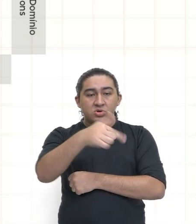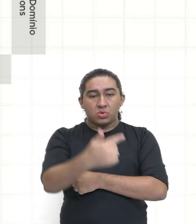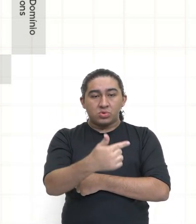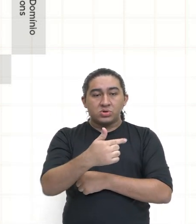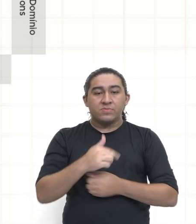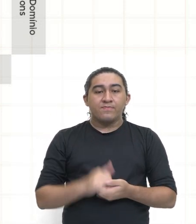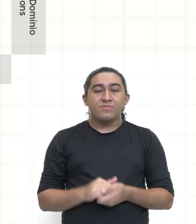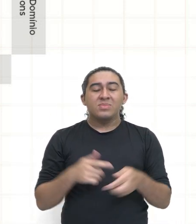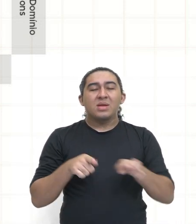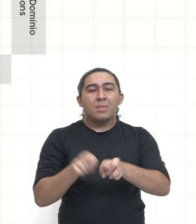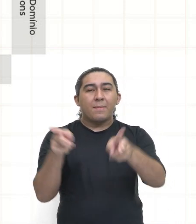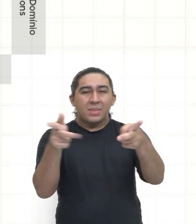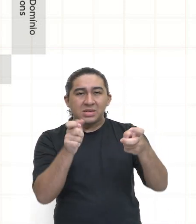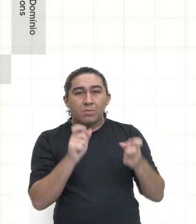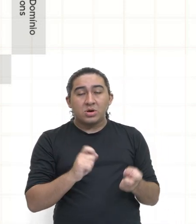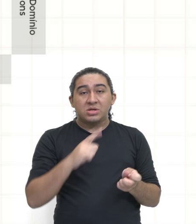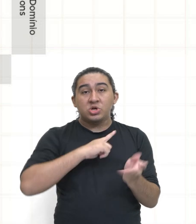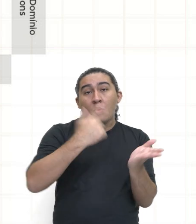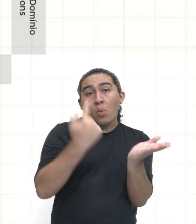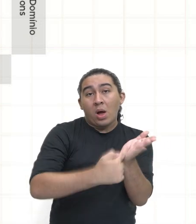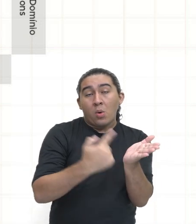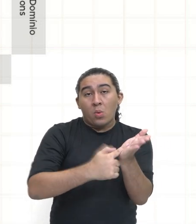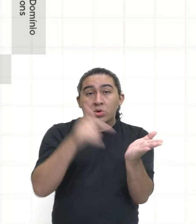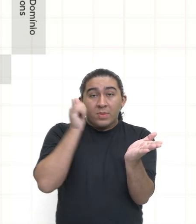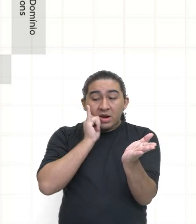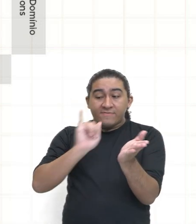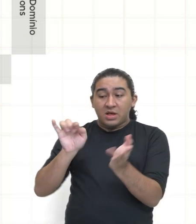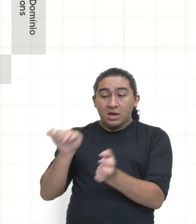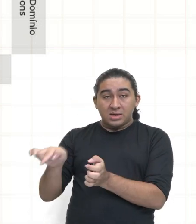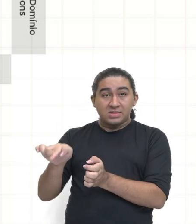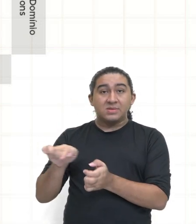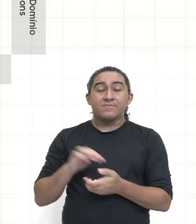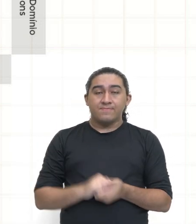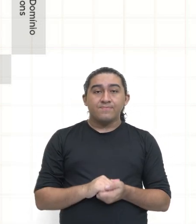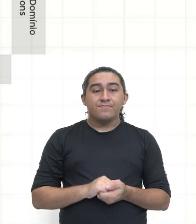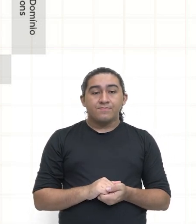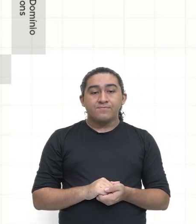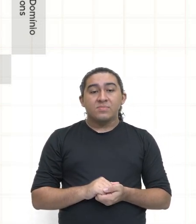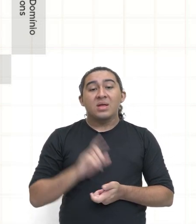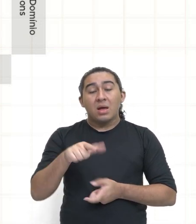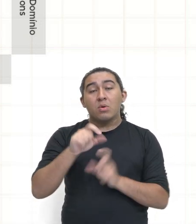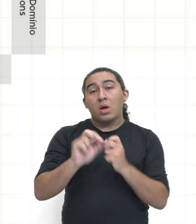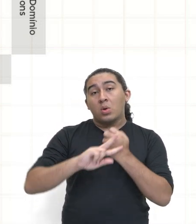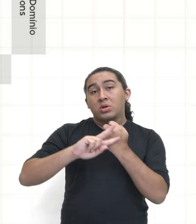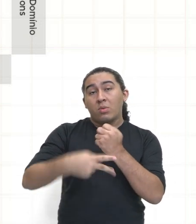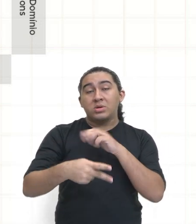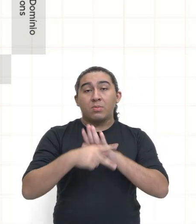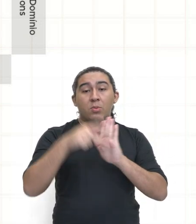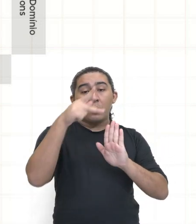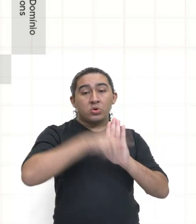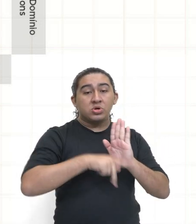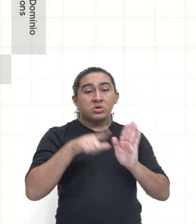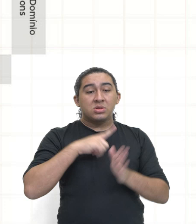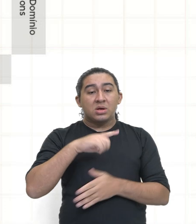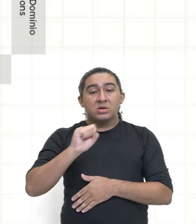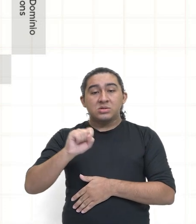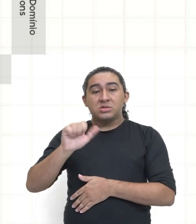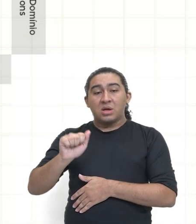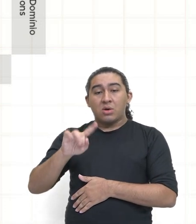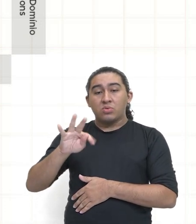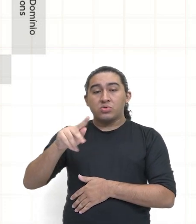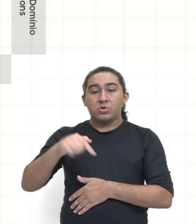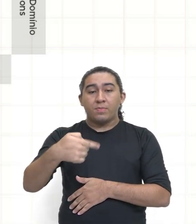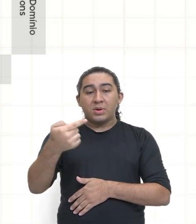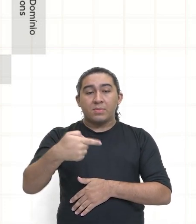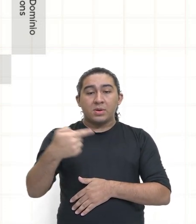vamos observar o Tratado de Mísseis Antibalísticos, que foi justamente resultado de um plano chamado SALT, primeiro, em